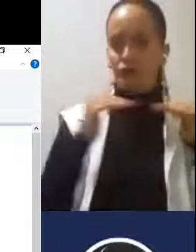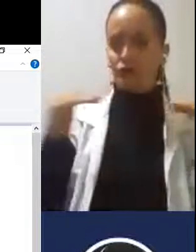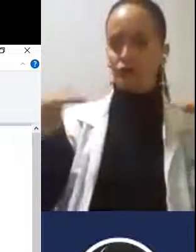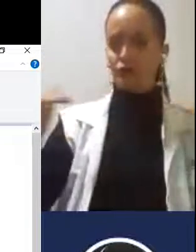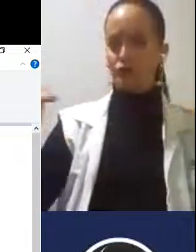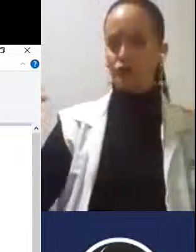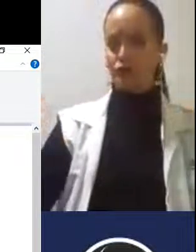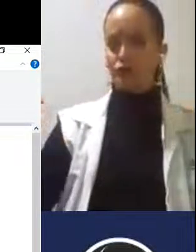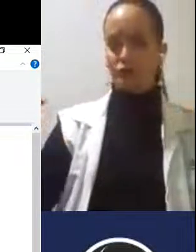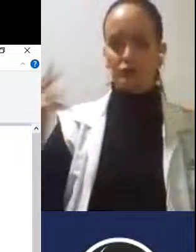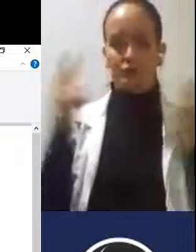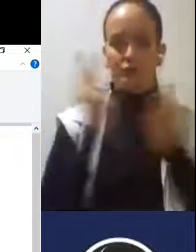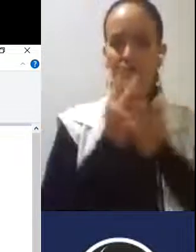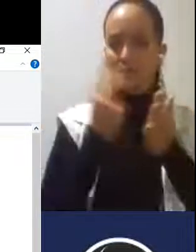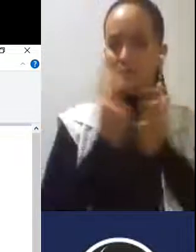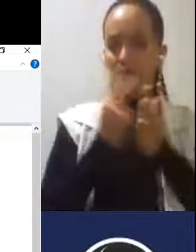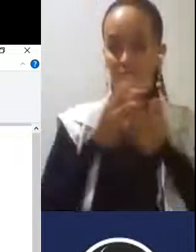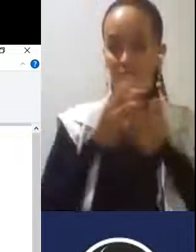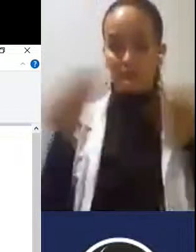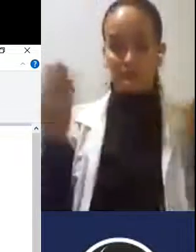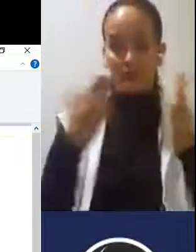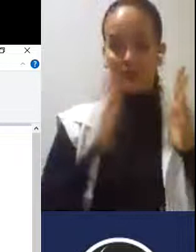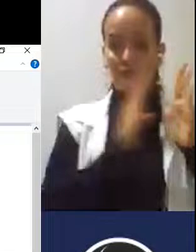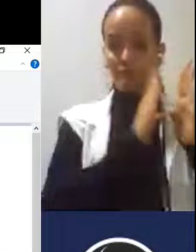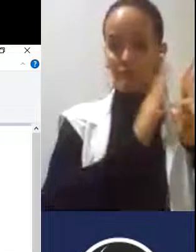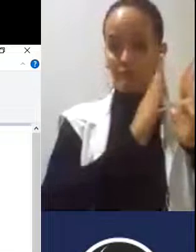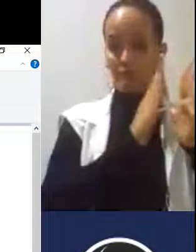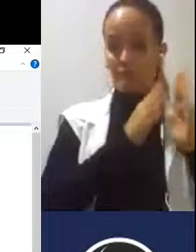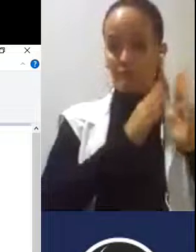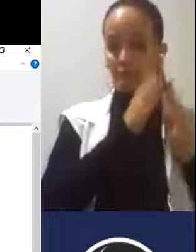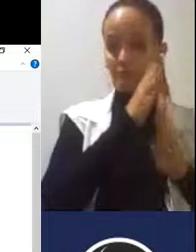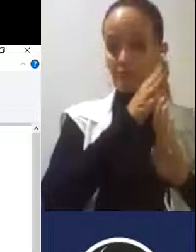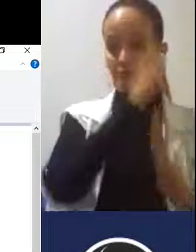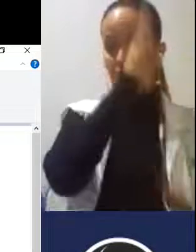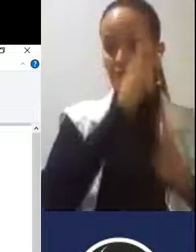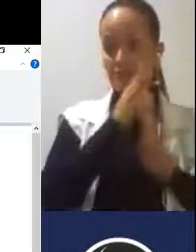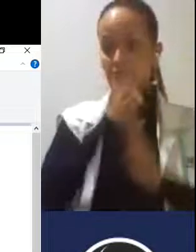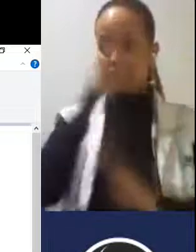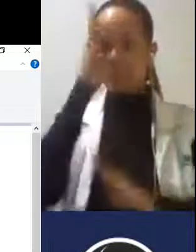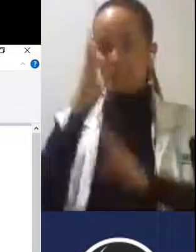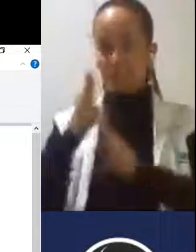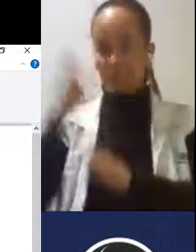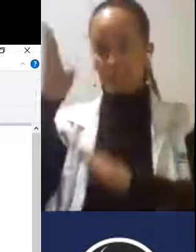resistência equivalente também é diferente, certo? Então, vamos calcular aqui.